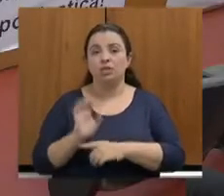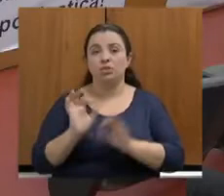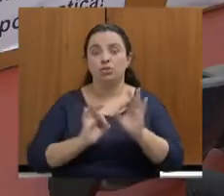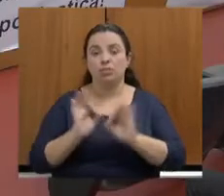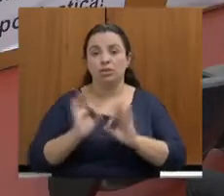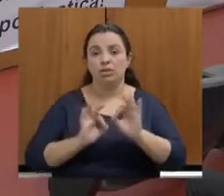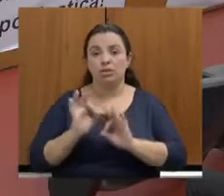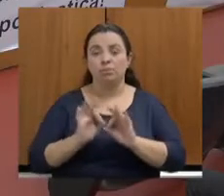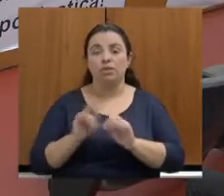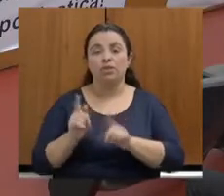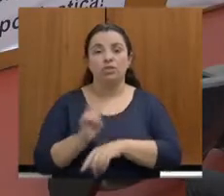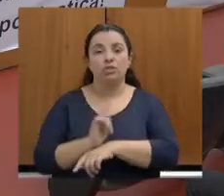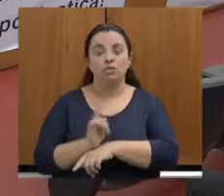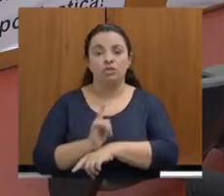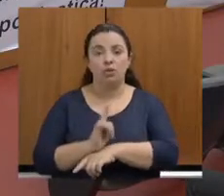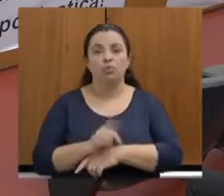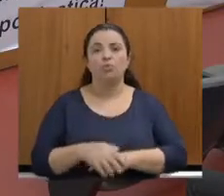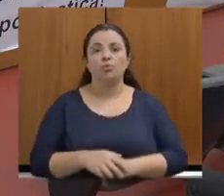em